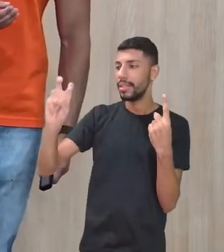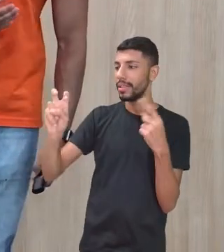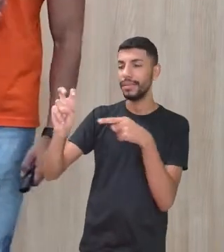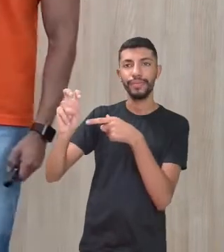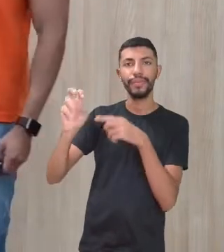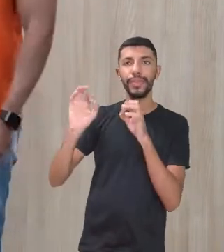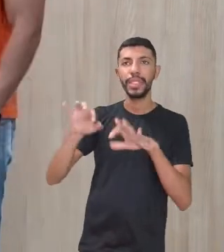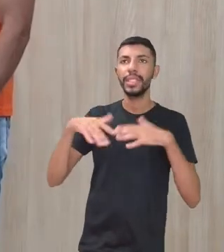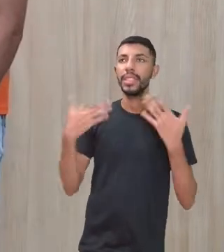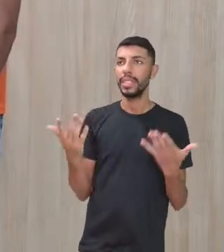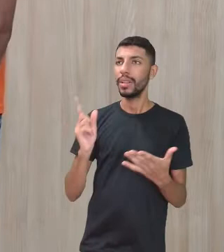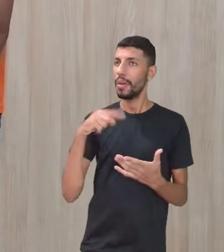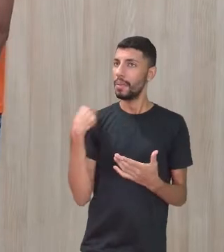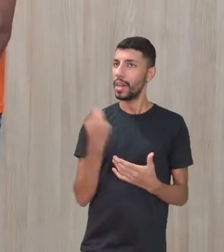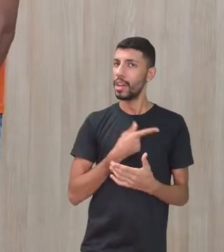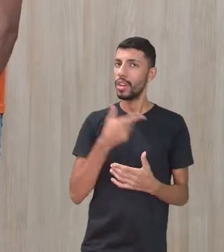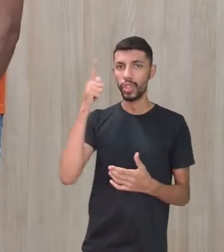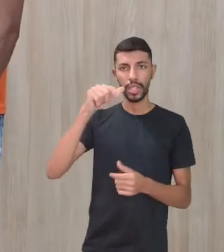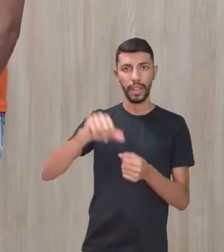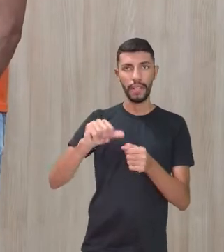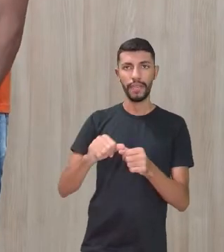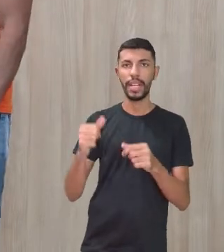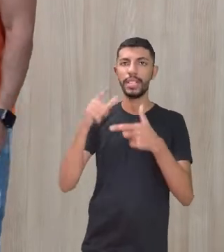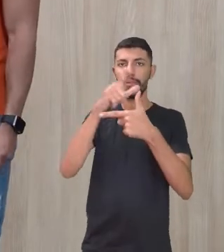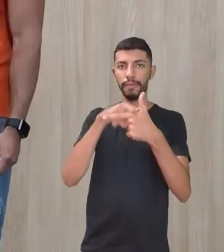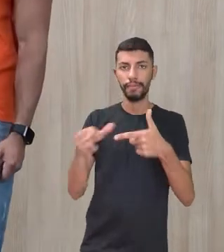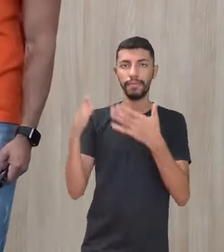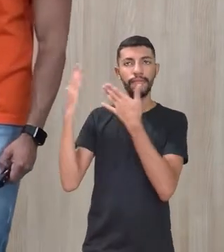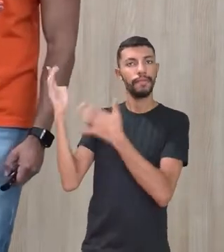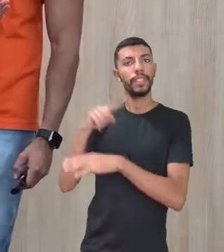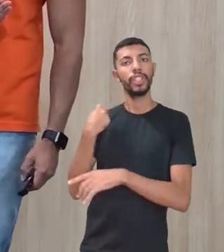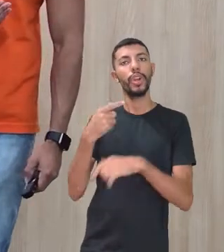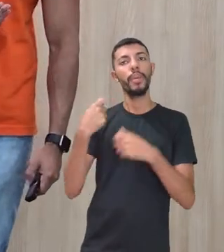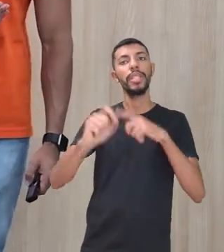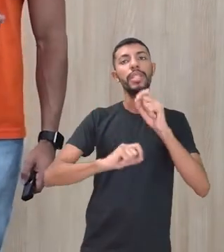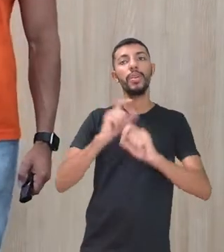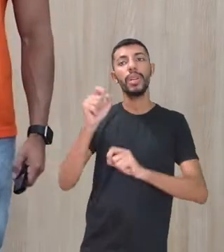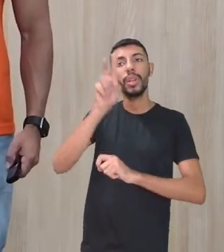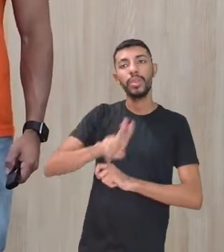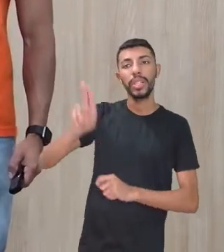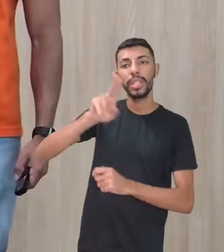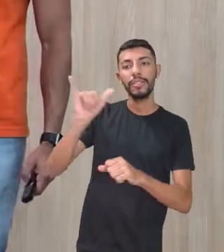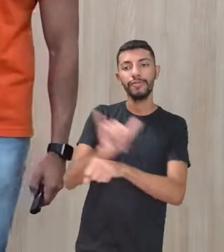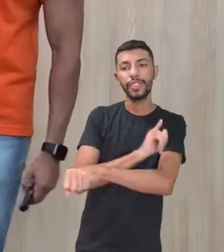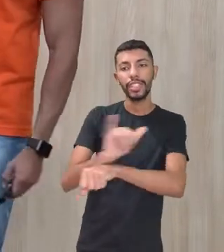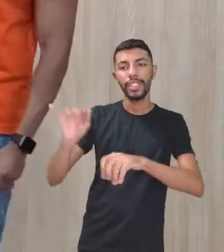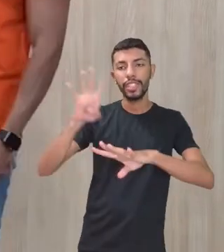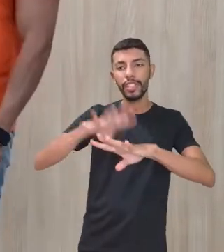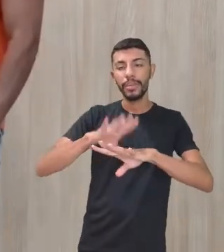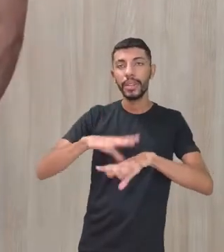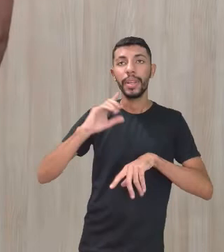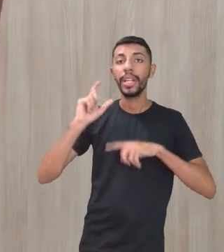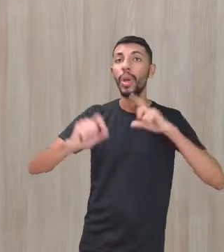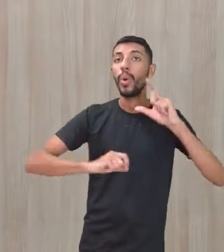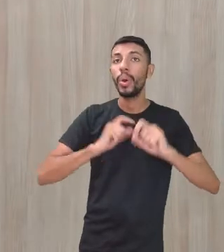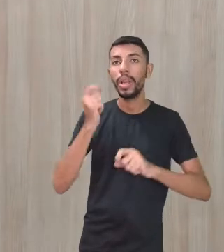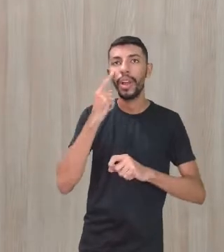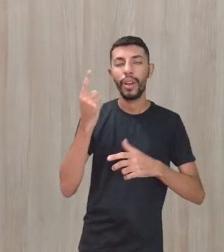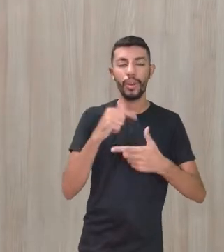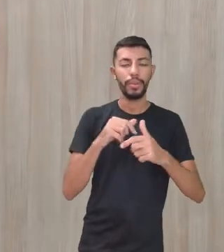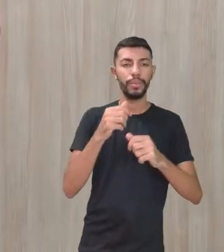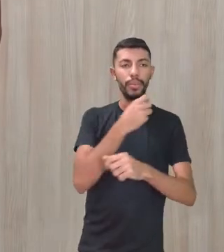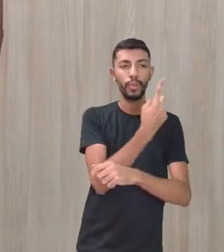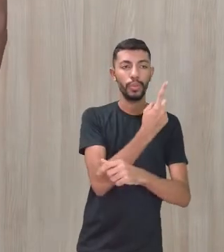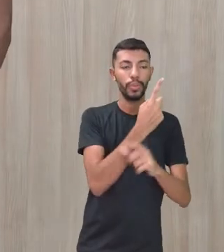certo? Então, para a gente efetuar essa divisão, a gente vai ter que utilizar um artifício matemático. Qual é esse? Coloca um zerinho do lado do